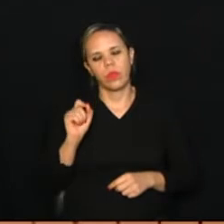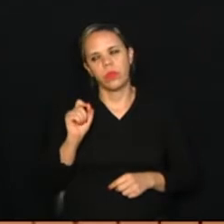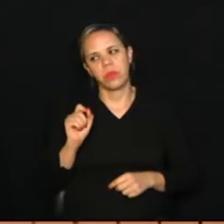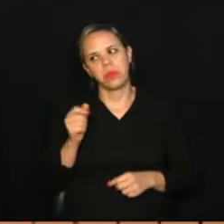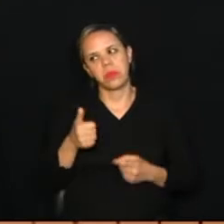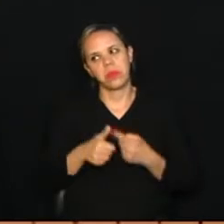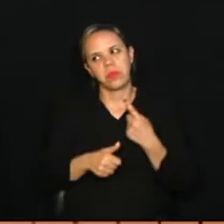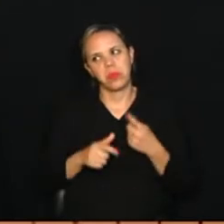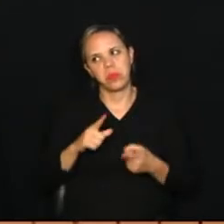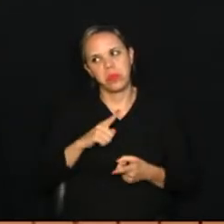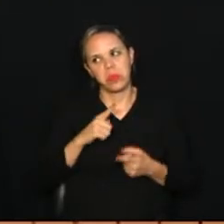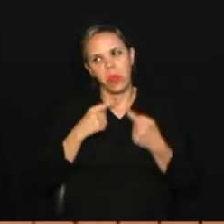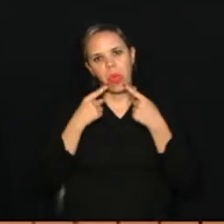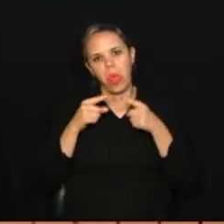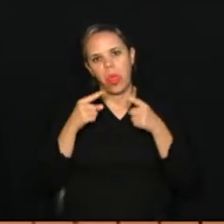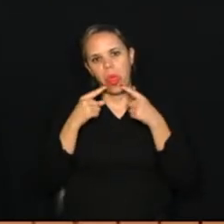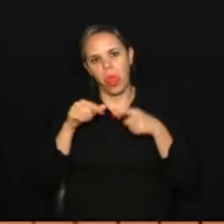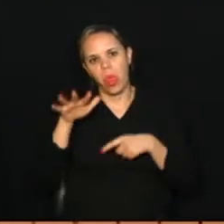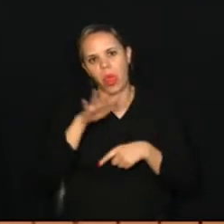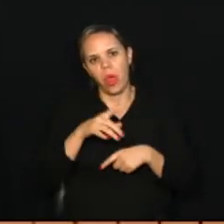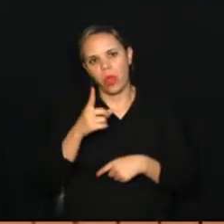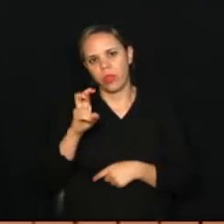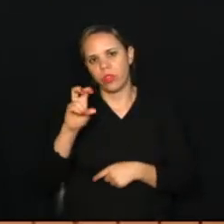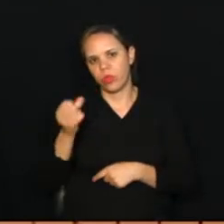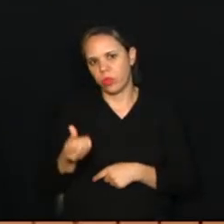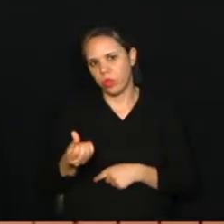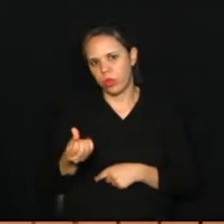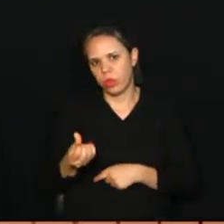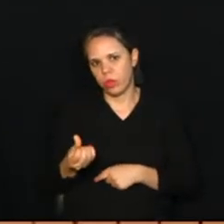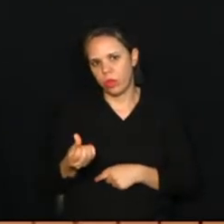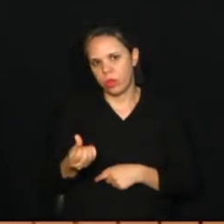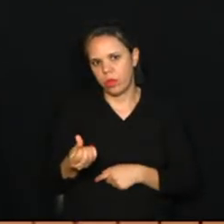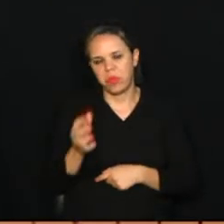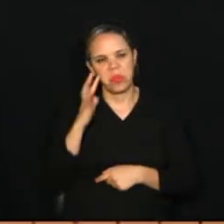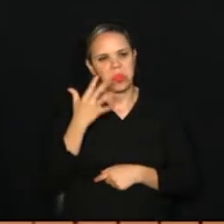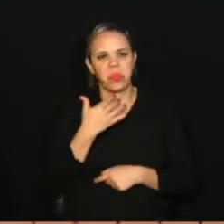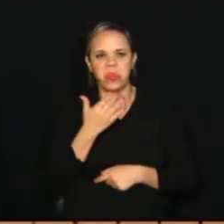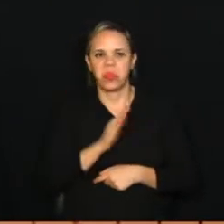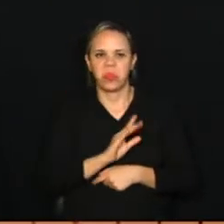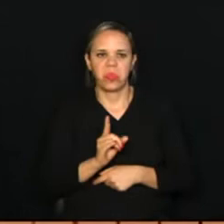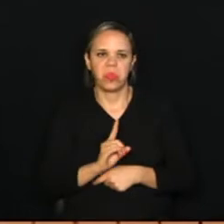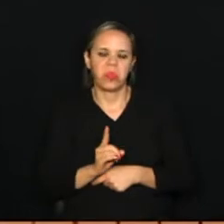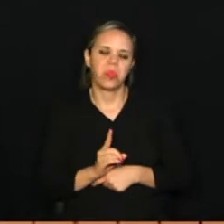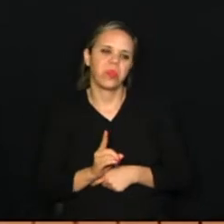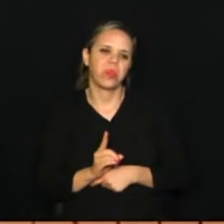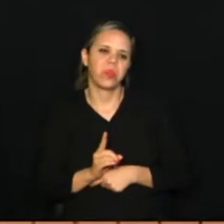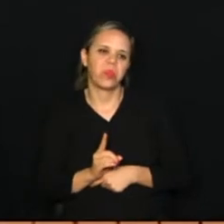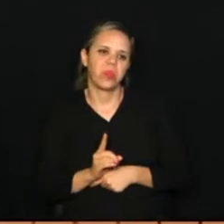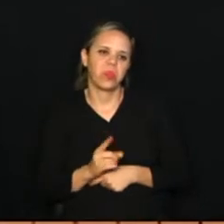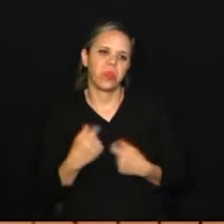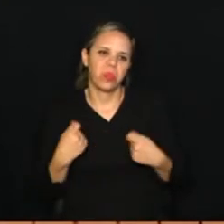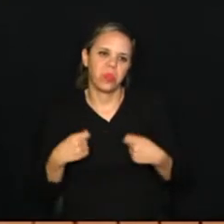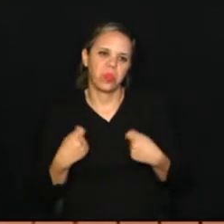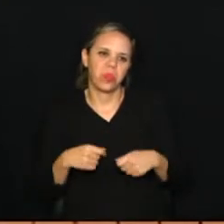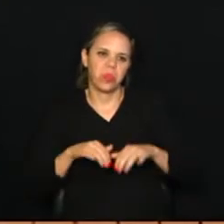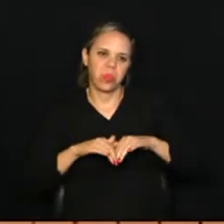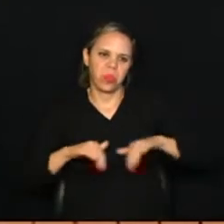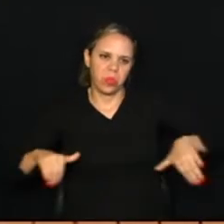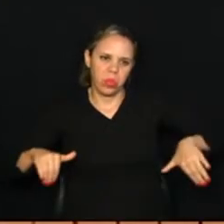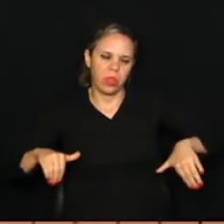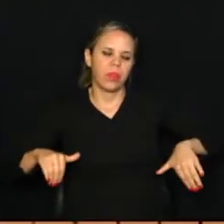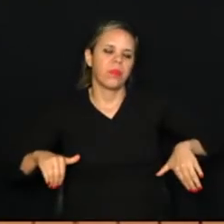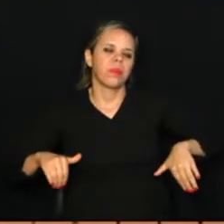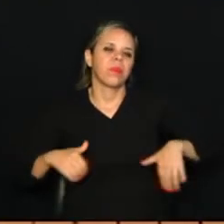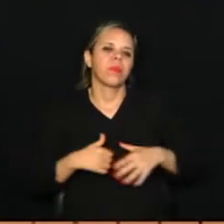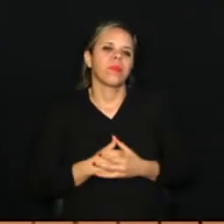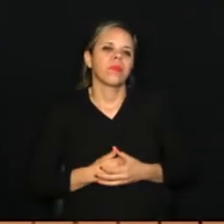primeiro existe uma reclamação geral que um 56 não resolve, né? A gente precisa separar as coisas.